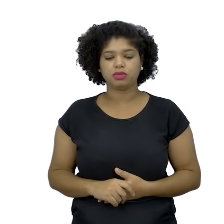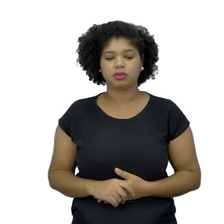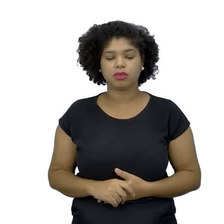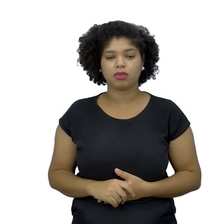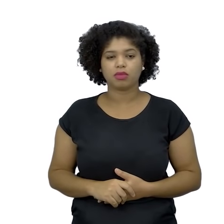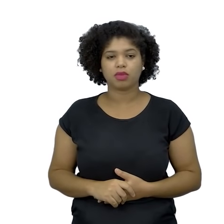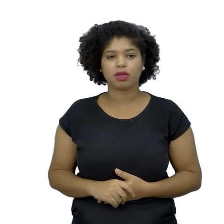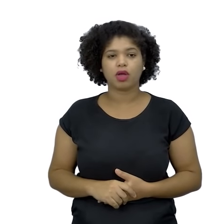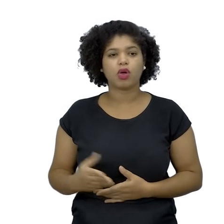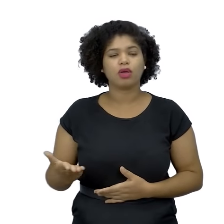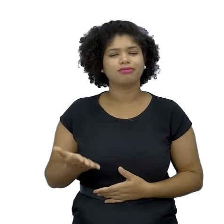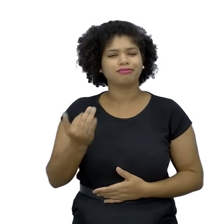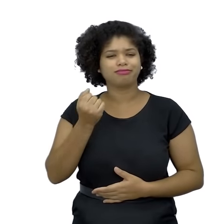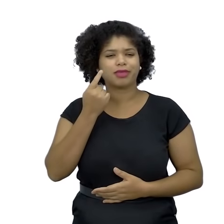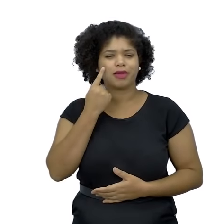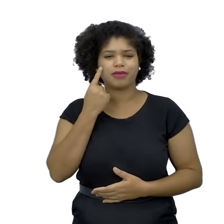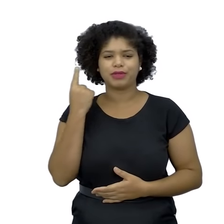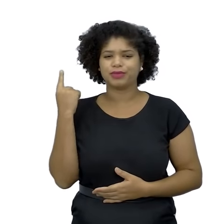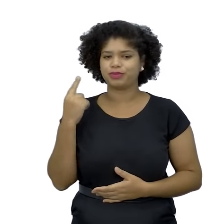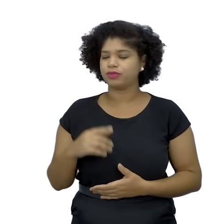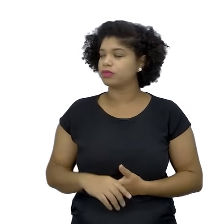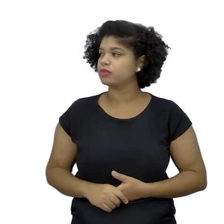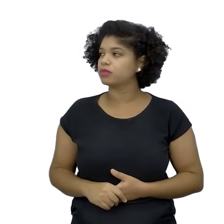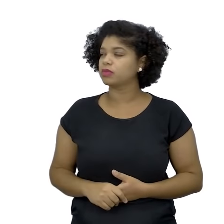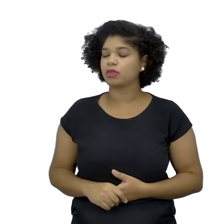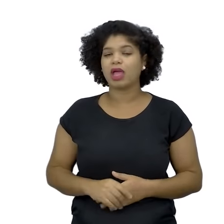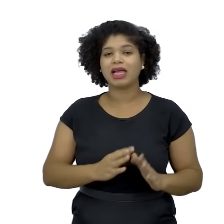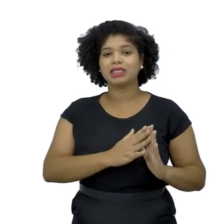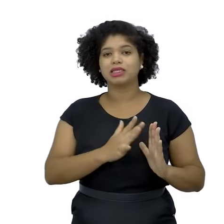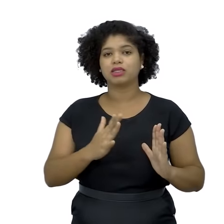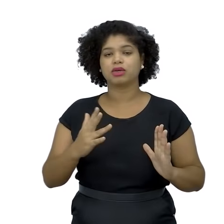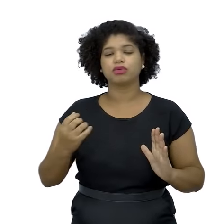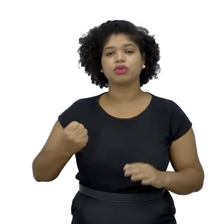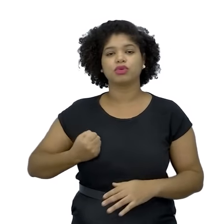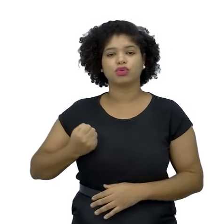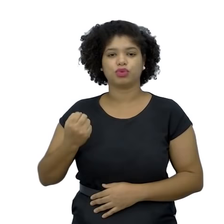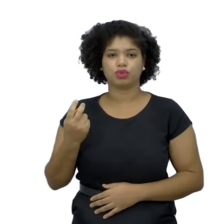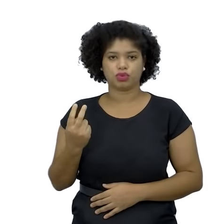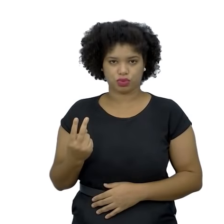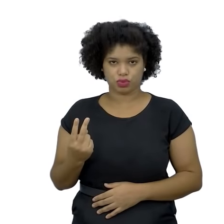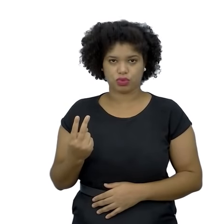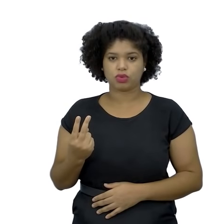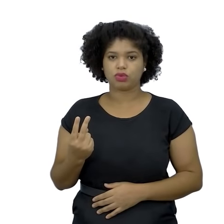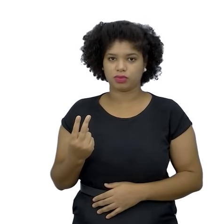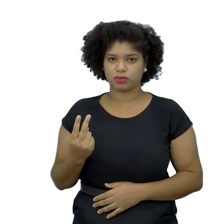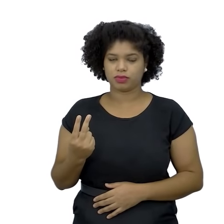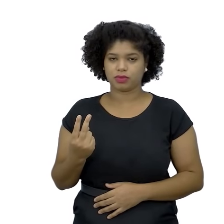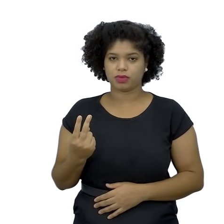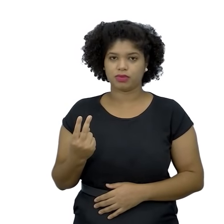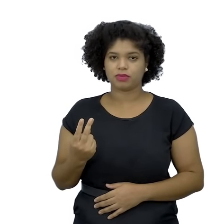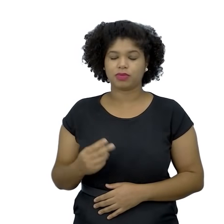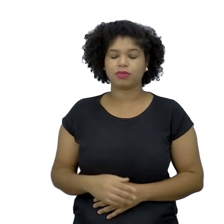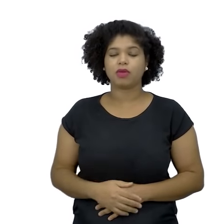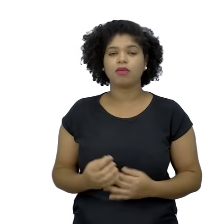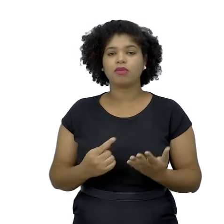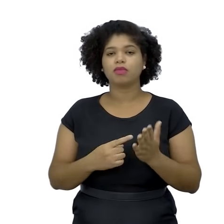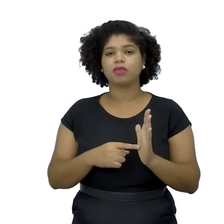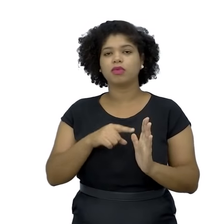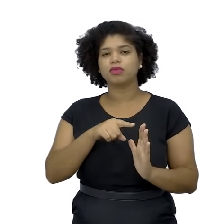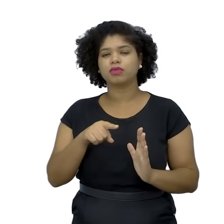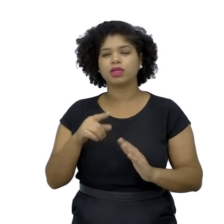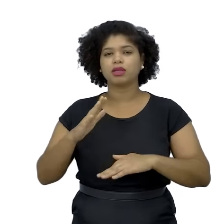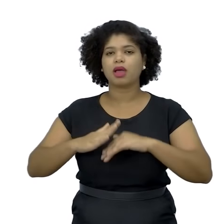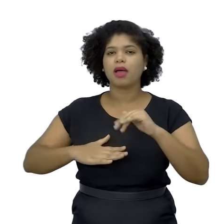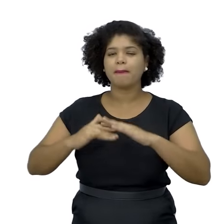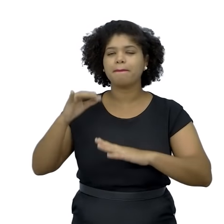Então, vamos lá. E para essa sequência 2, né, gente, então, trouxe aqui para vocês quais são as habilidades